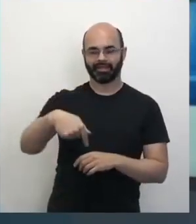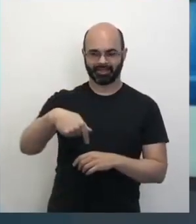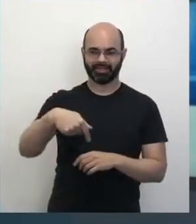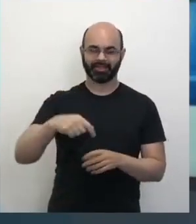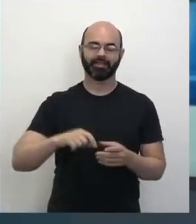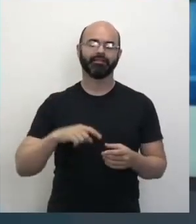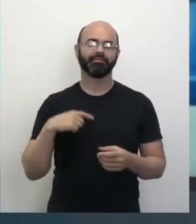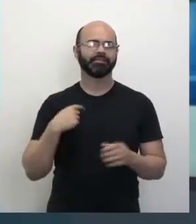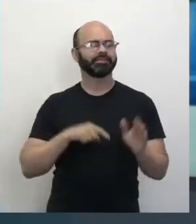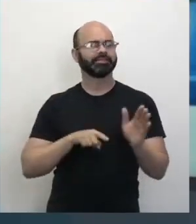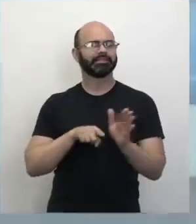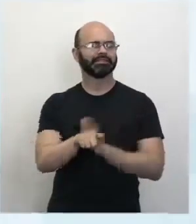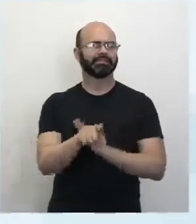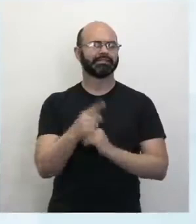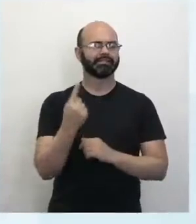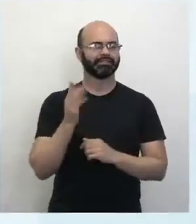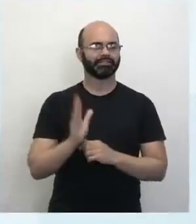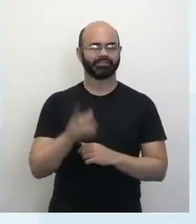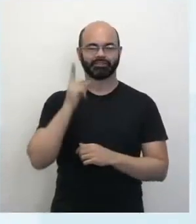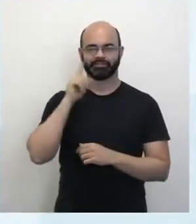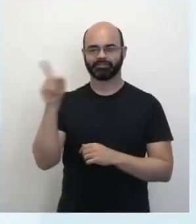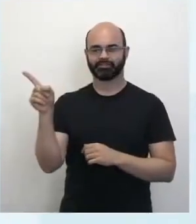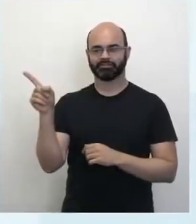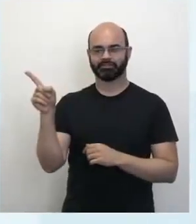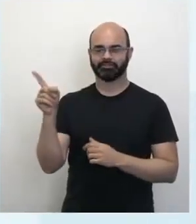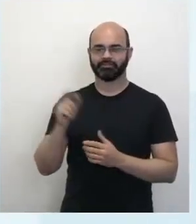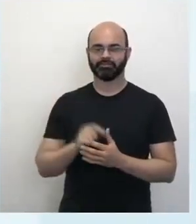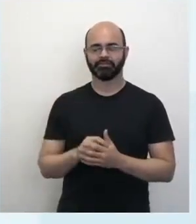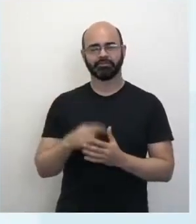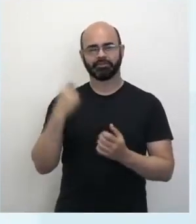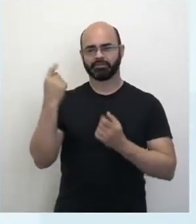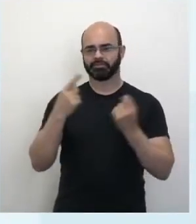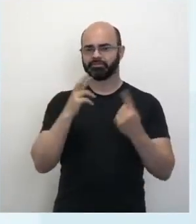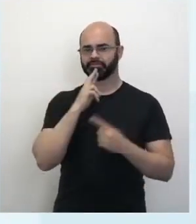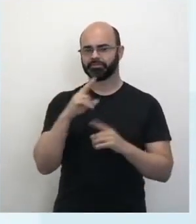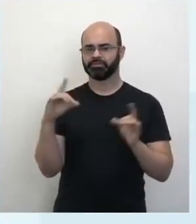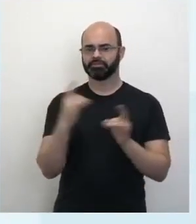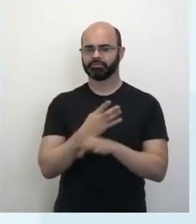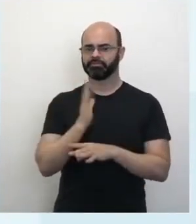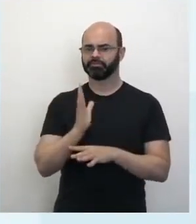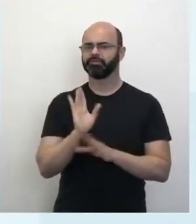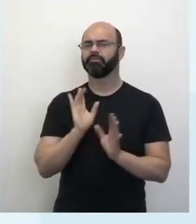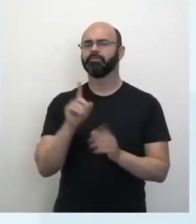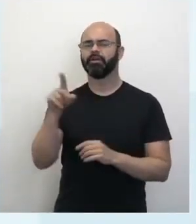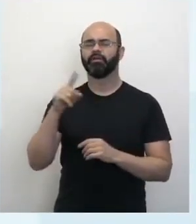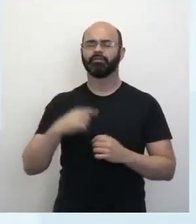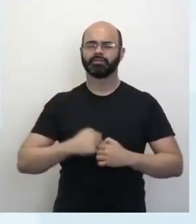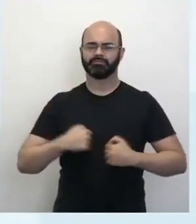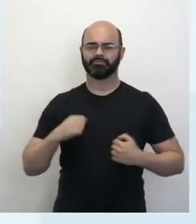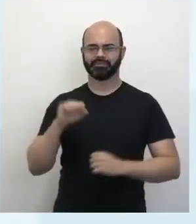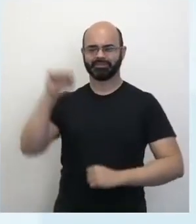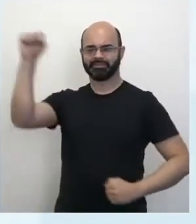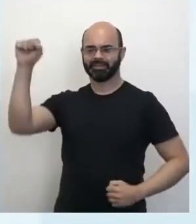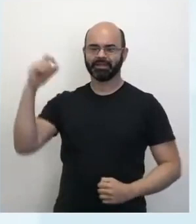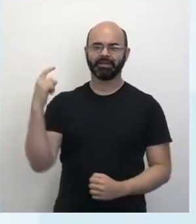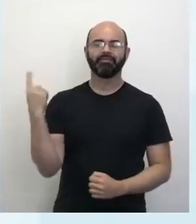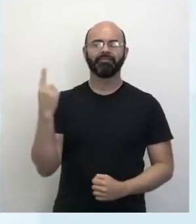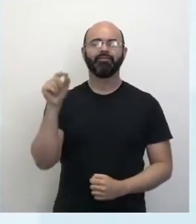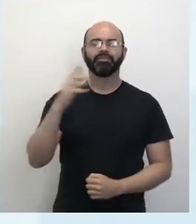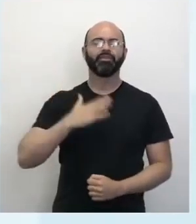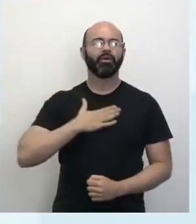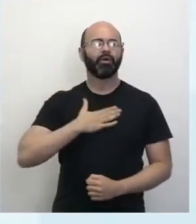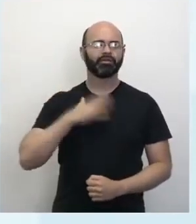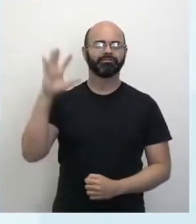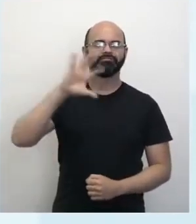tem uma pergunta aí. Em outro momento, alguns já mandaram algo relacionado, mas qual é o seu super-herói ou super-heroína que você